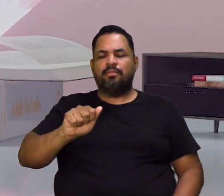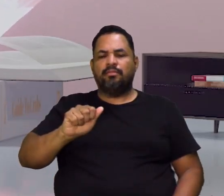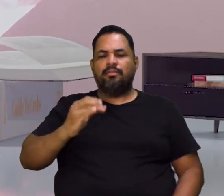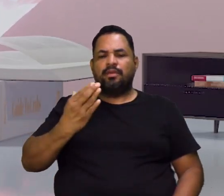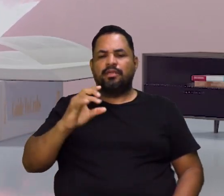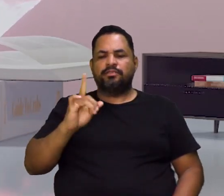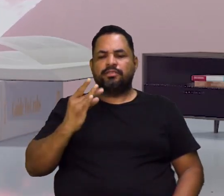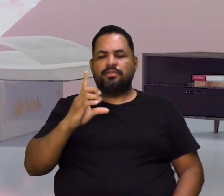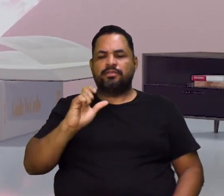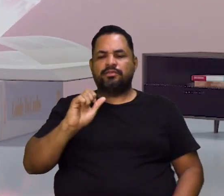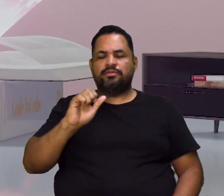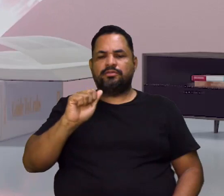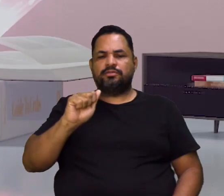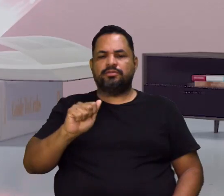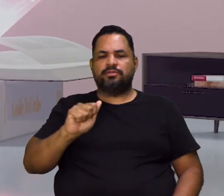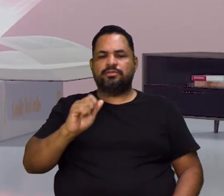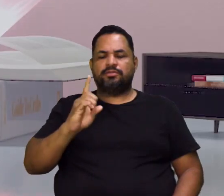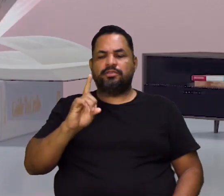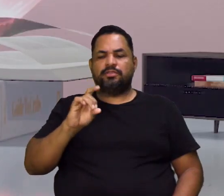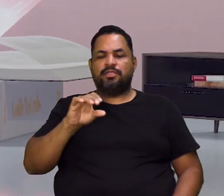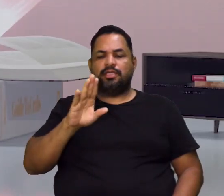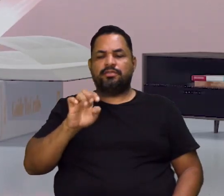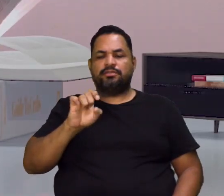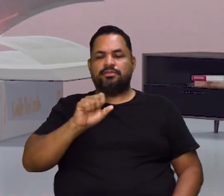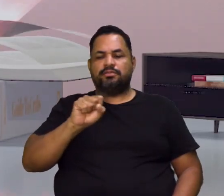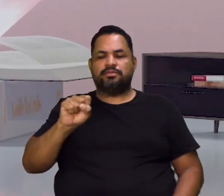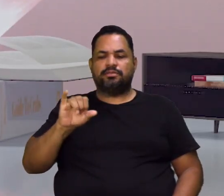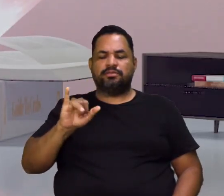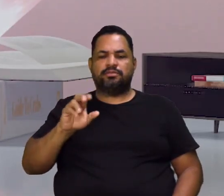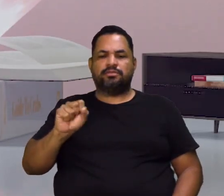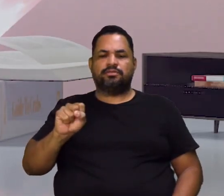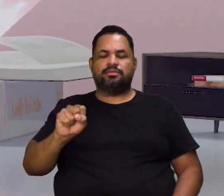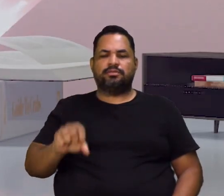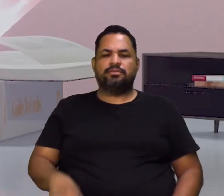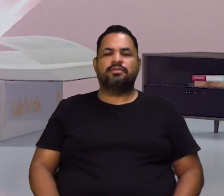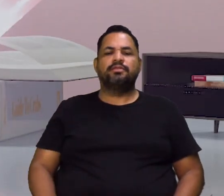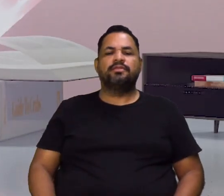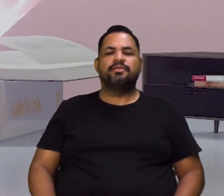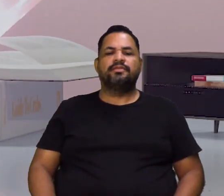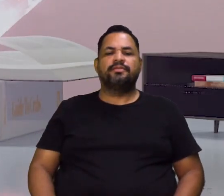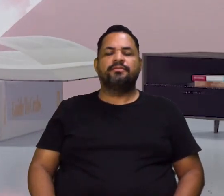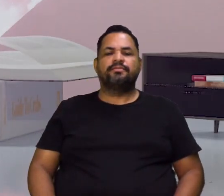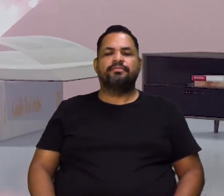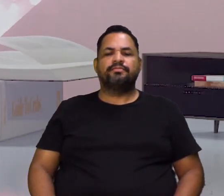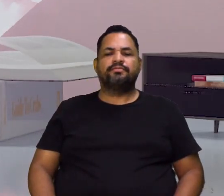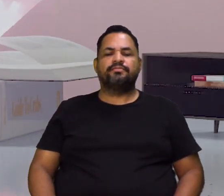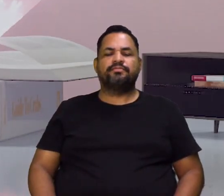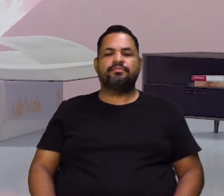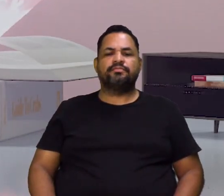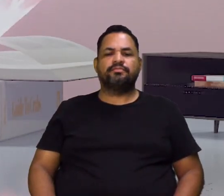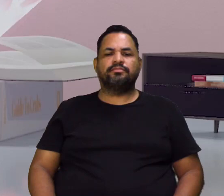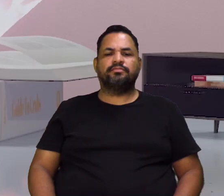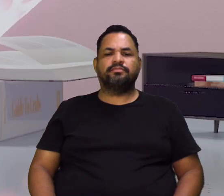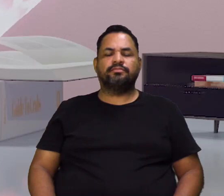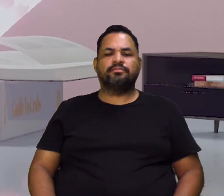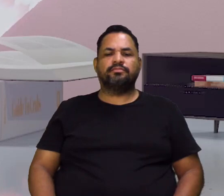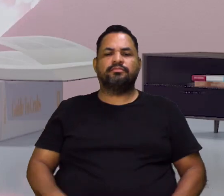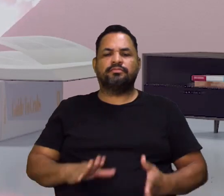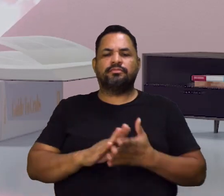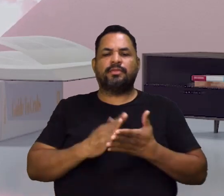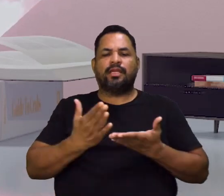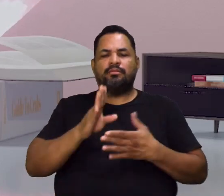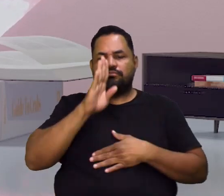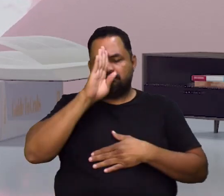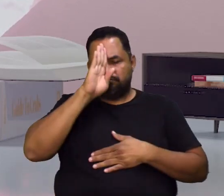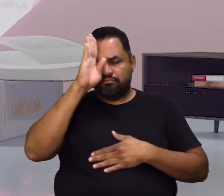Assis olha só eu enrolando aqui a minha língua né então Machado de Assis ele né É o que